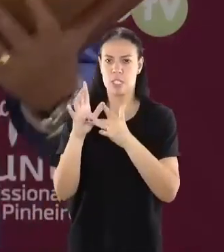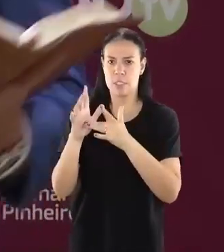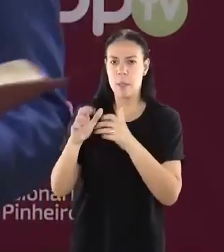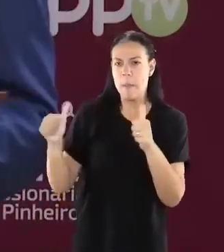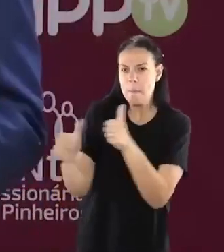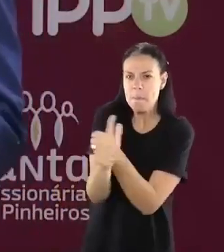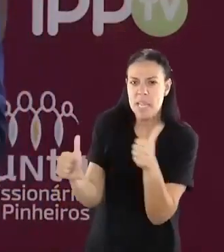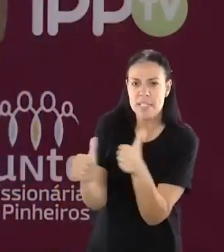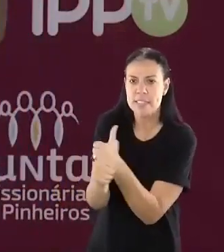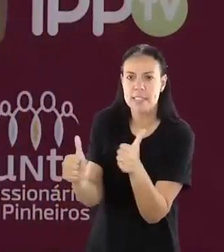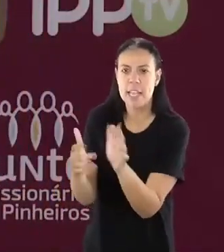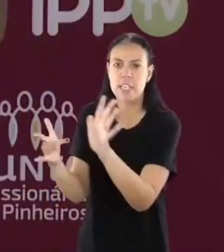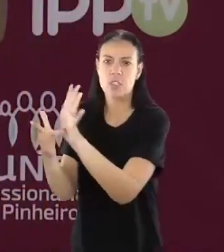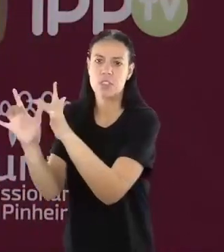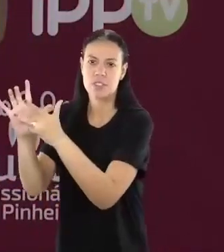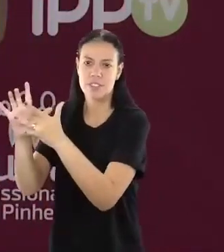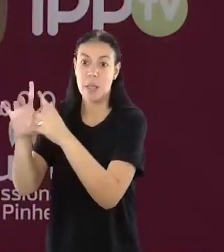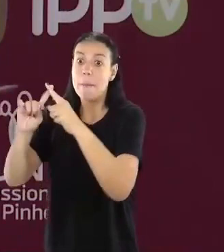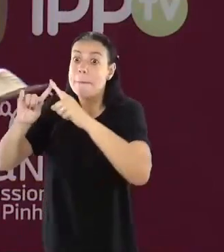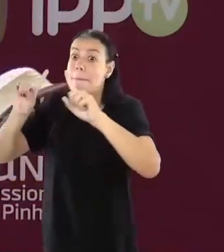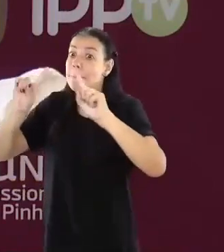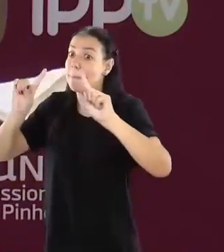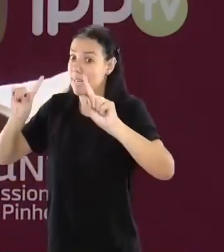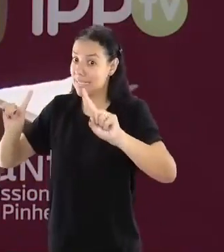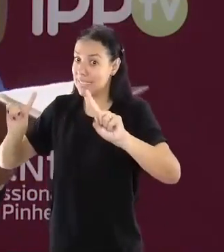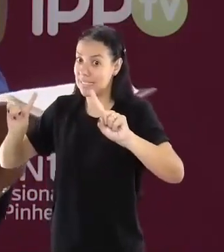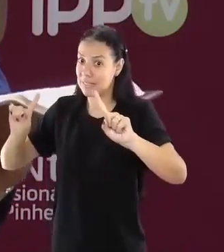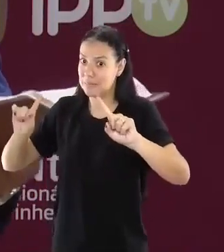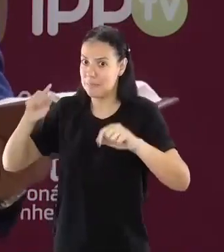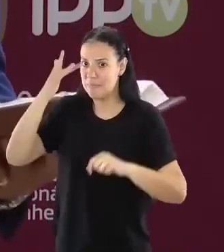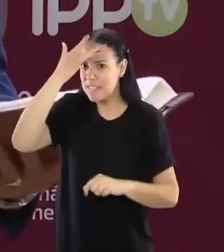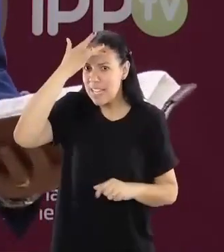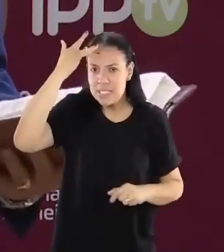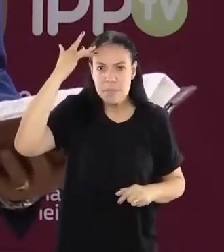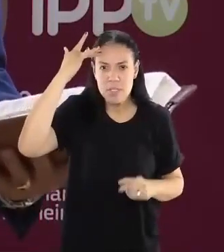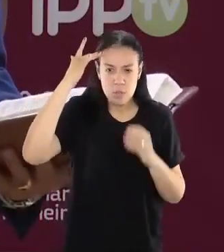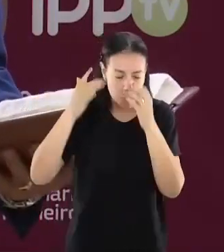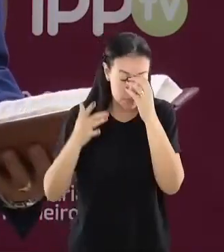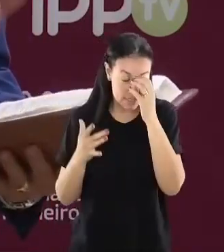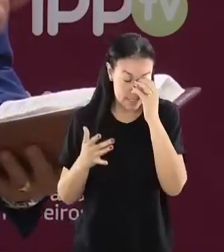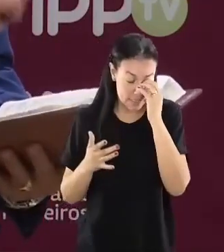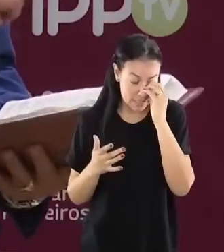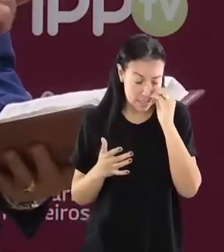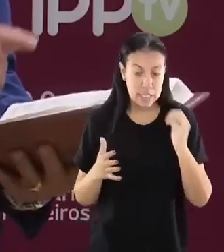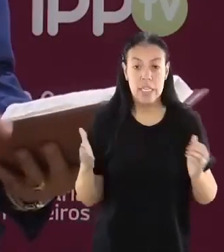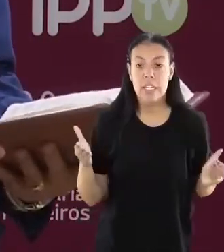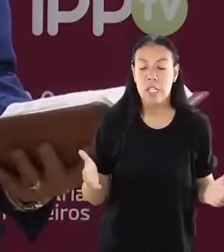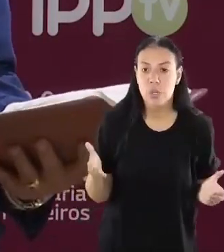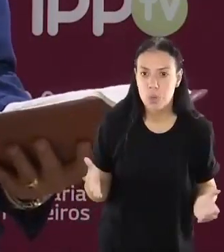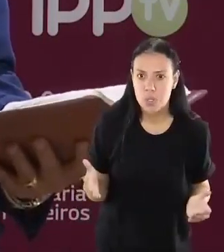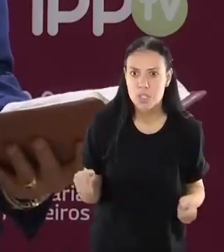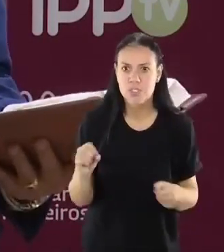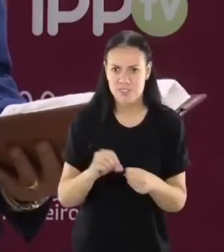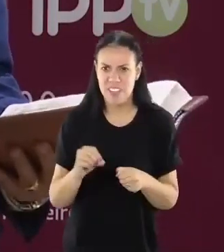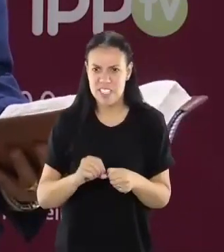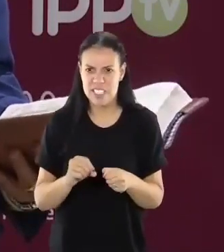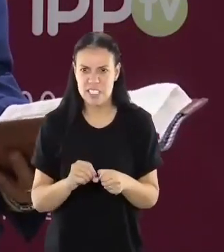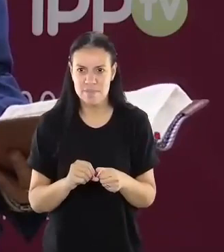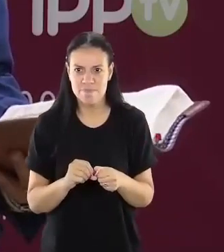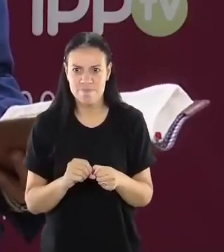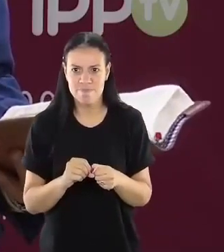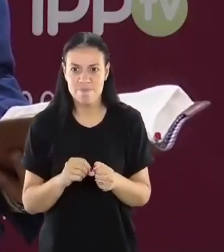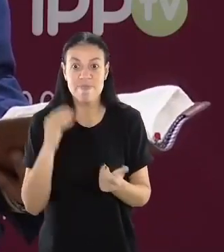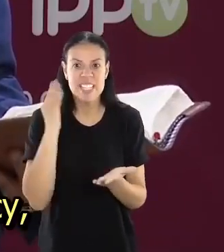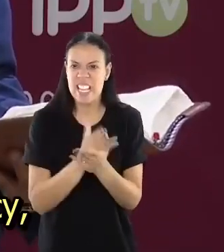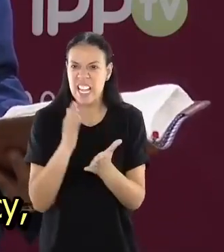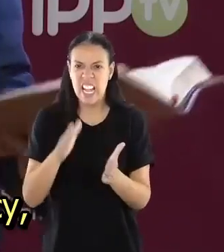Porém, aqueles que assim fazem, sendo mortais, um dia têm o seu fim. E diz a Bíblia que Herodes